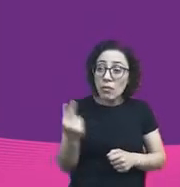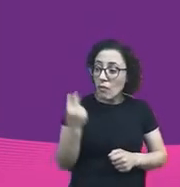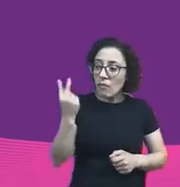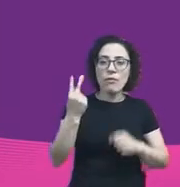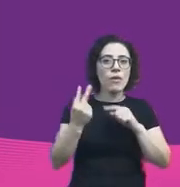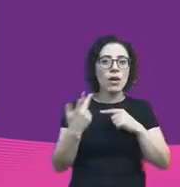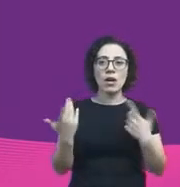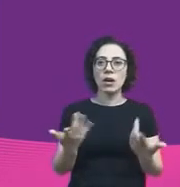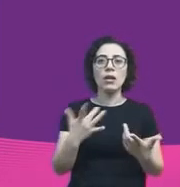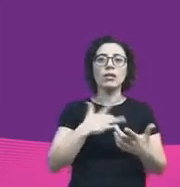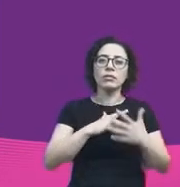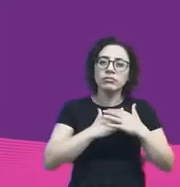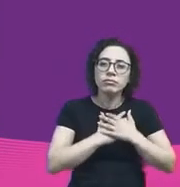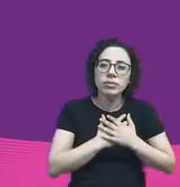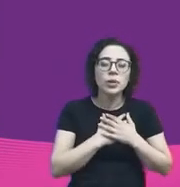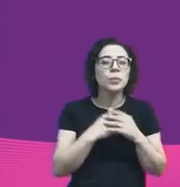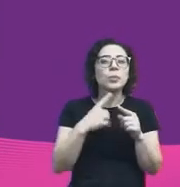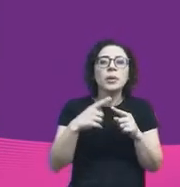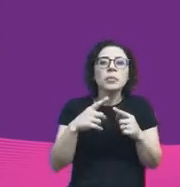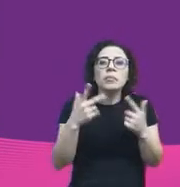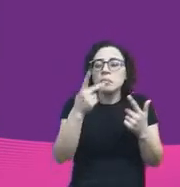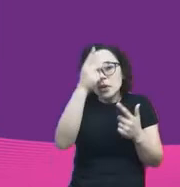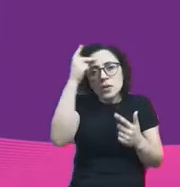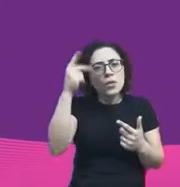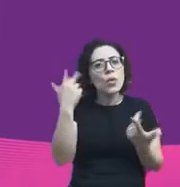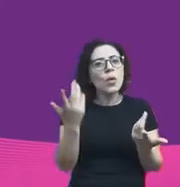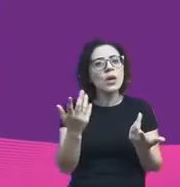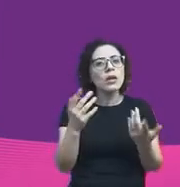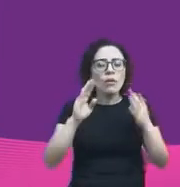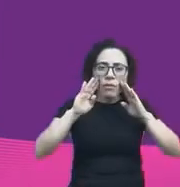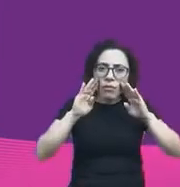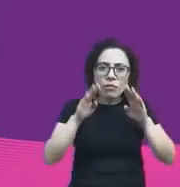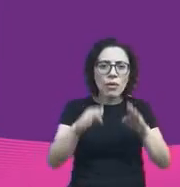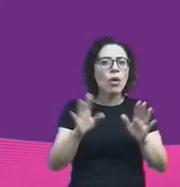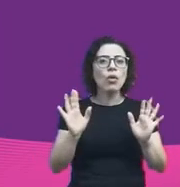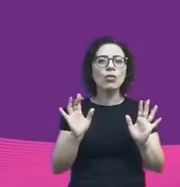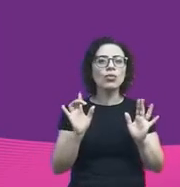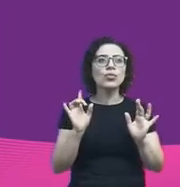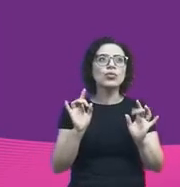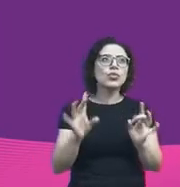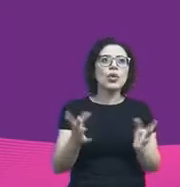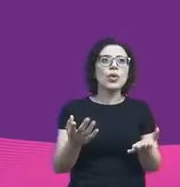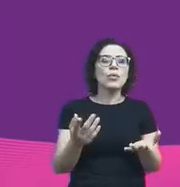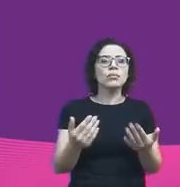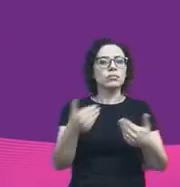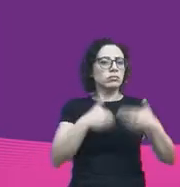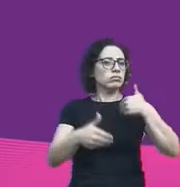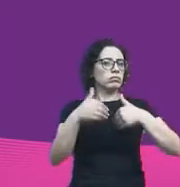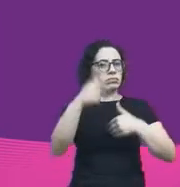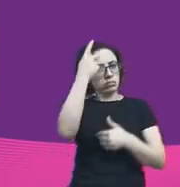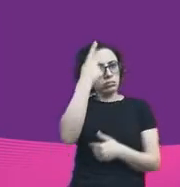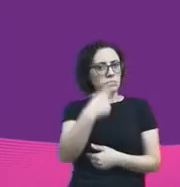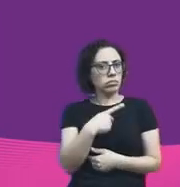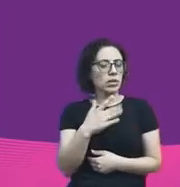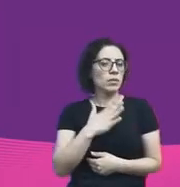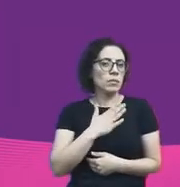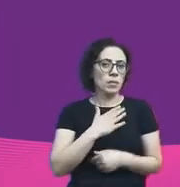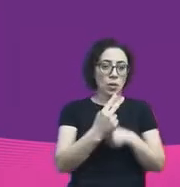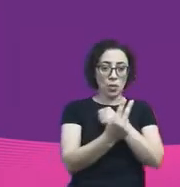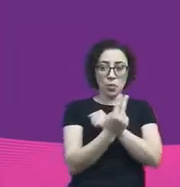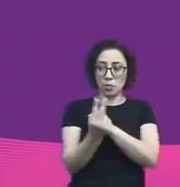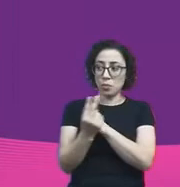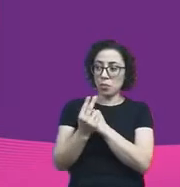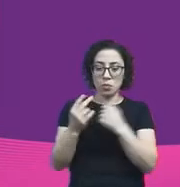mais focadas no autocuidado, na questão de se cuidar, ou de se proteger do que nos outros,